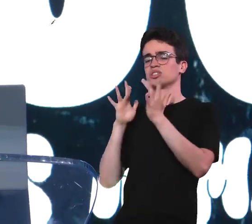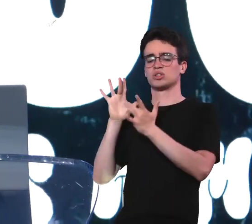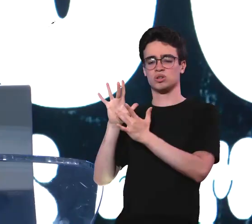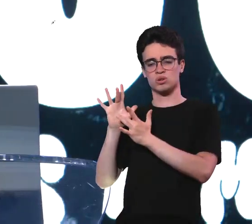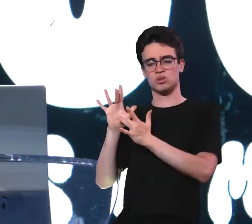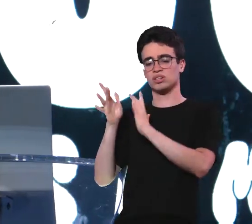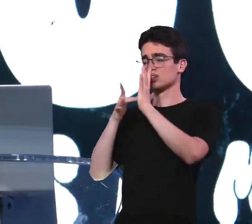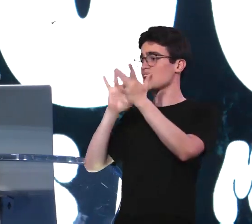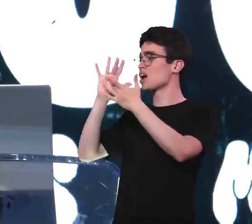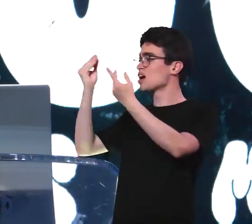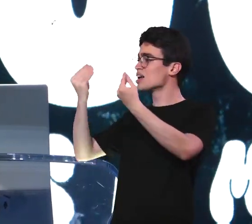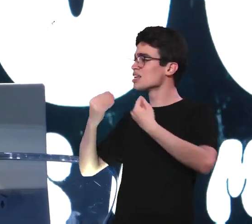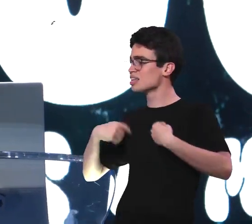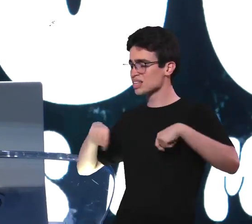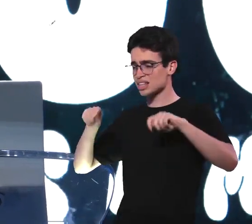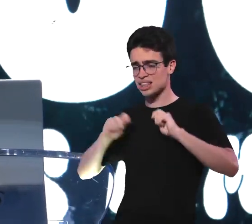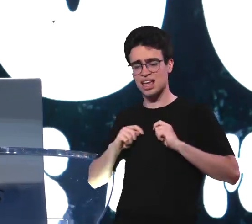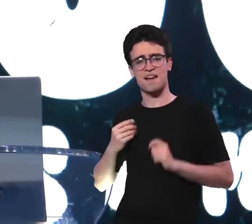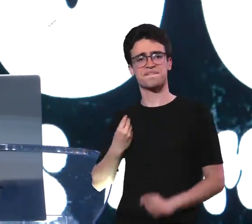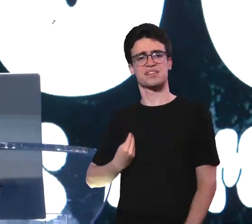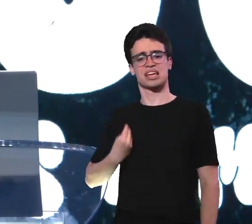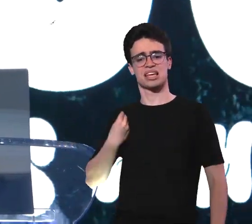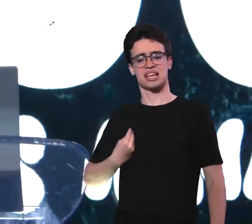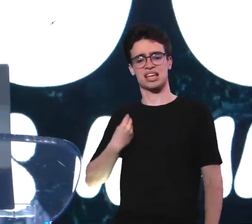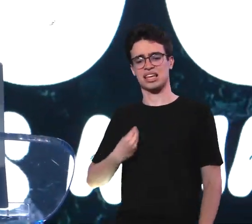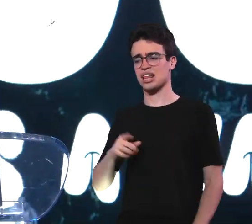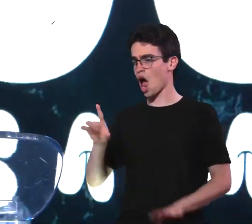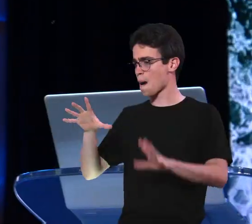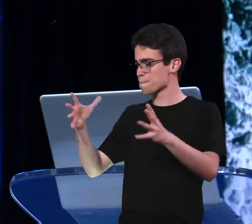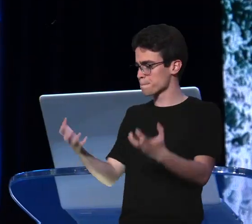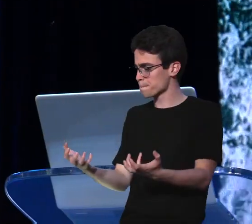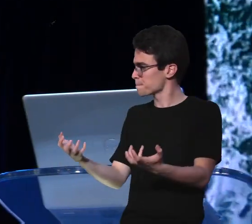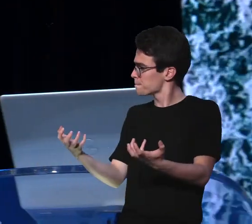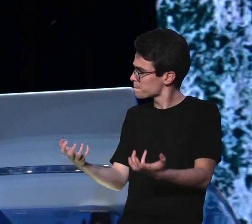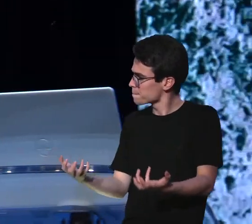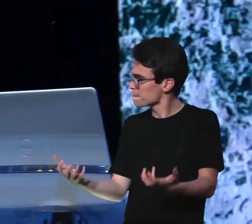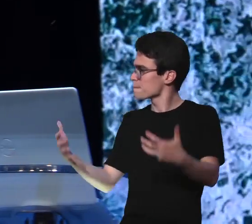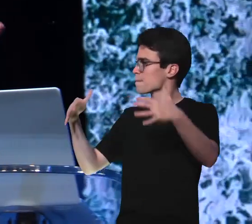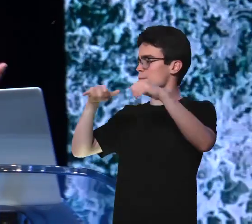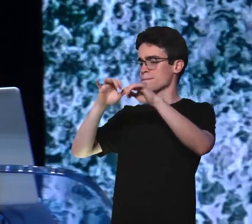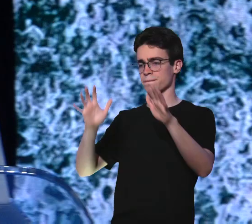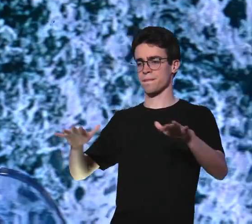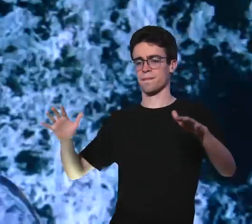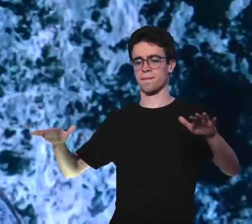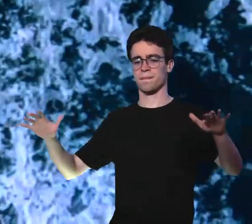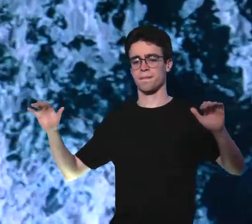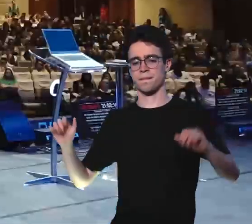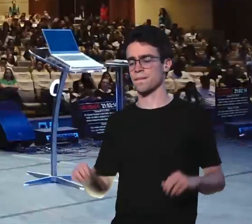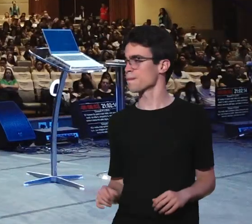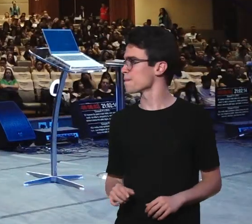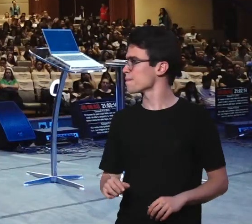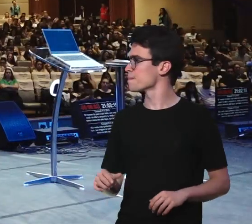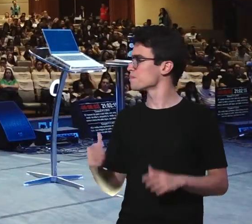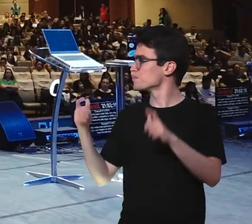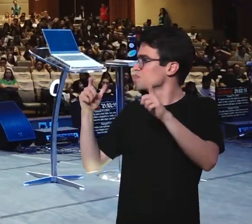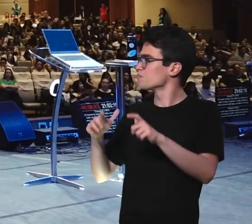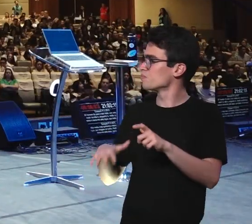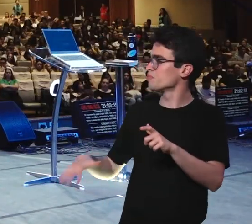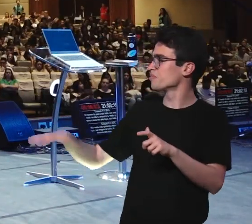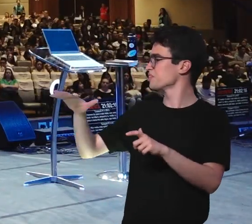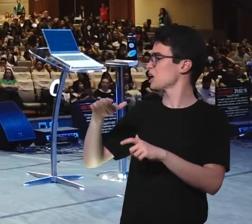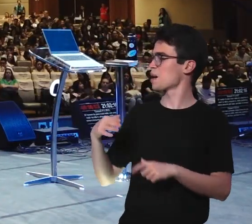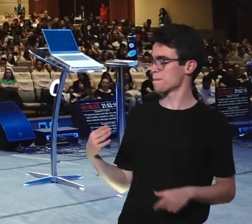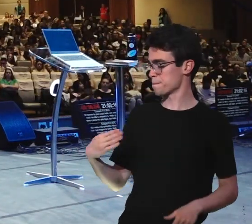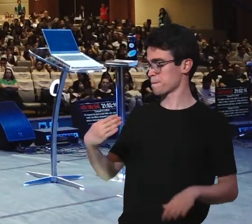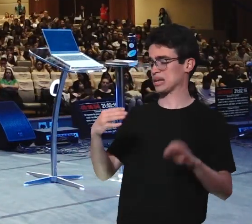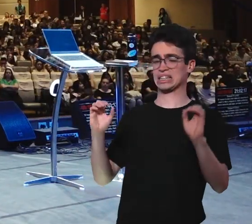Ele traz vida. Ele traz vida para o Mar Morto. Ele traz prosperidade num lugar onde mal tinha peixe.